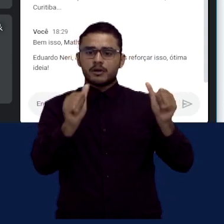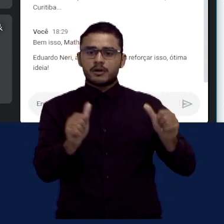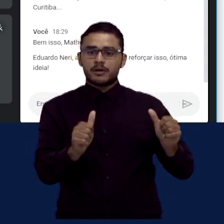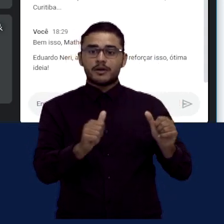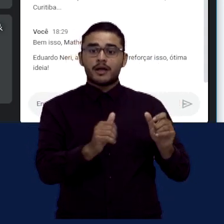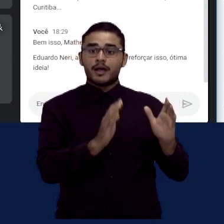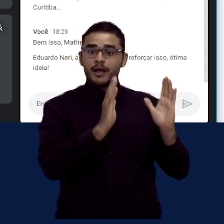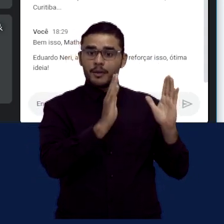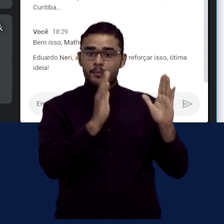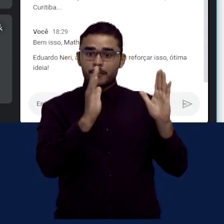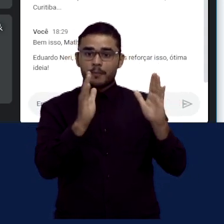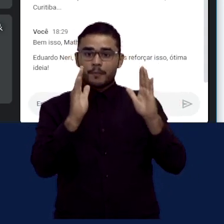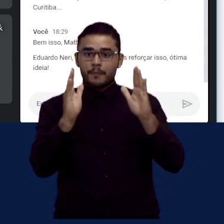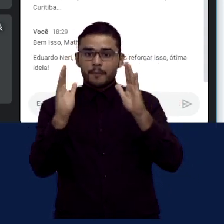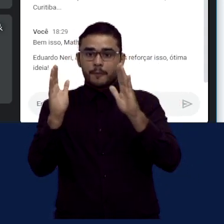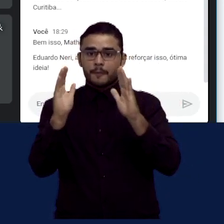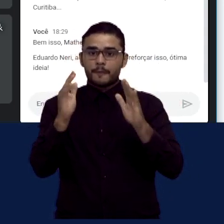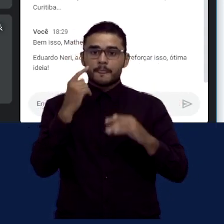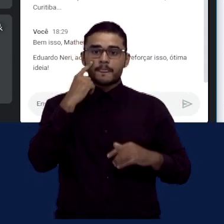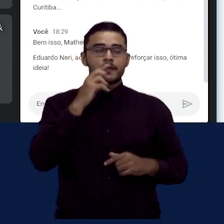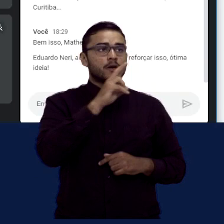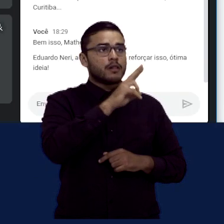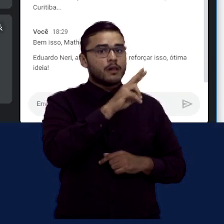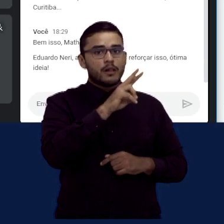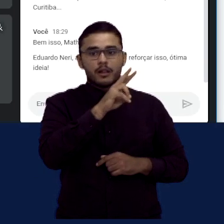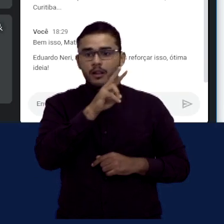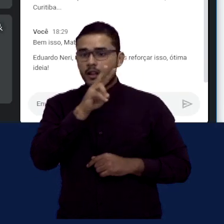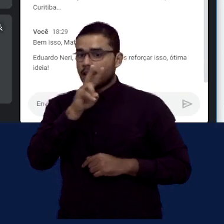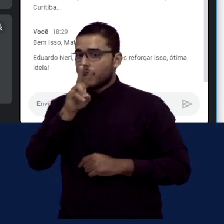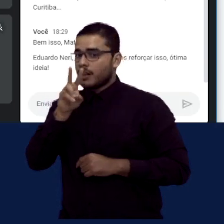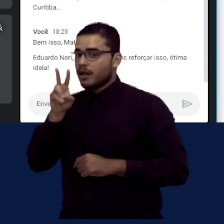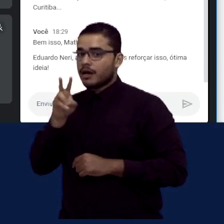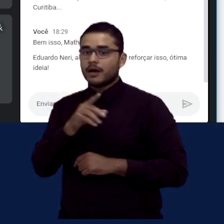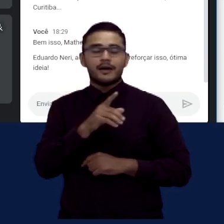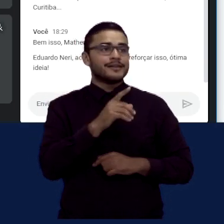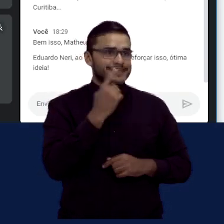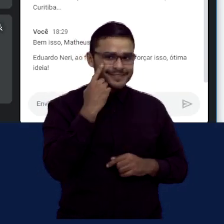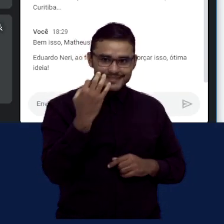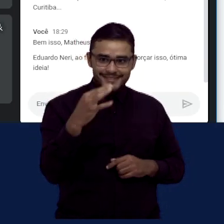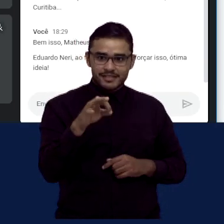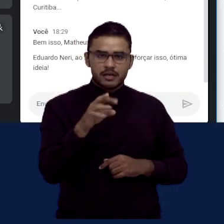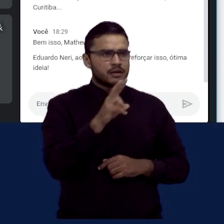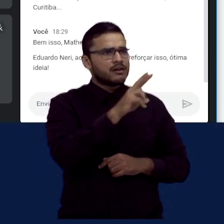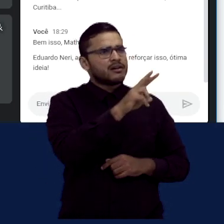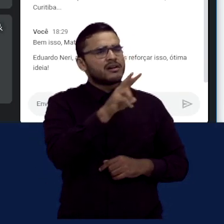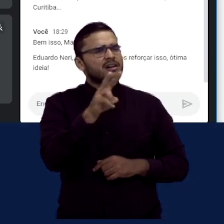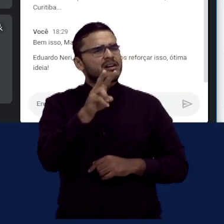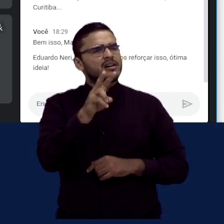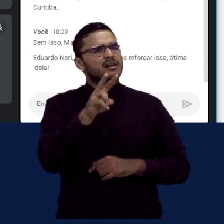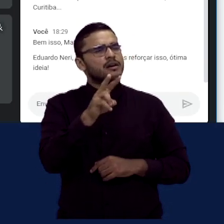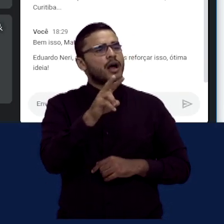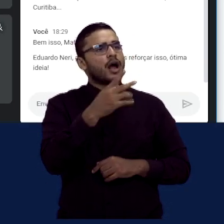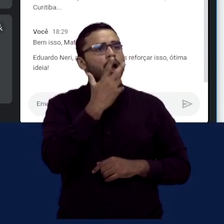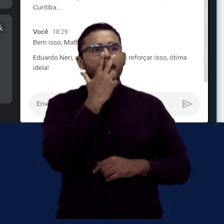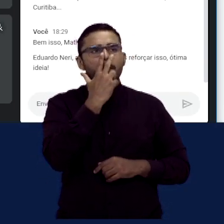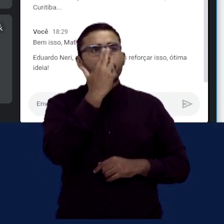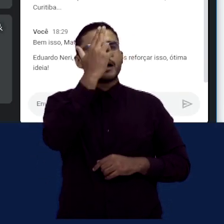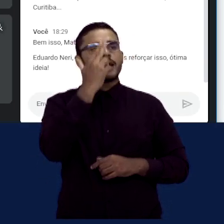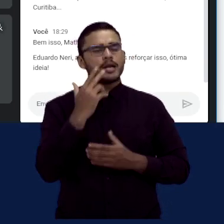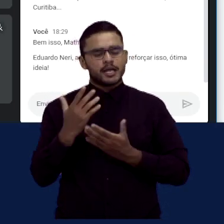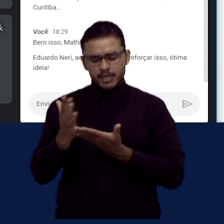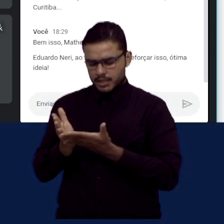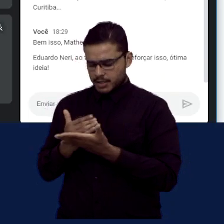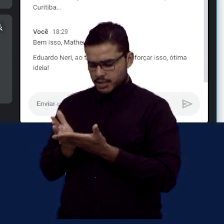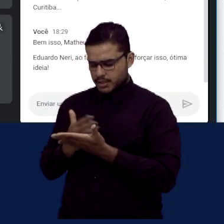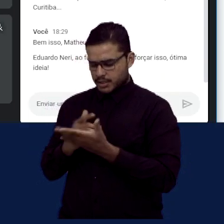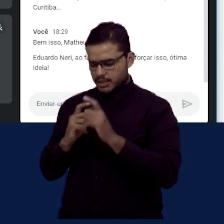justapostas para poder dar esse caminhar com uma intencionalidade de você entender algo, né, de comunicar algo,